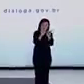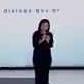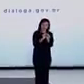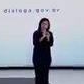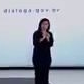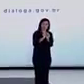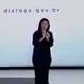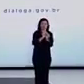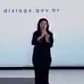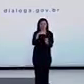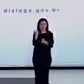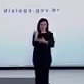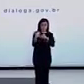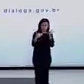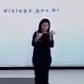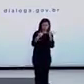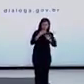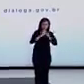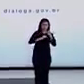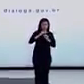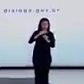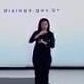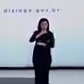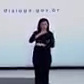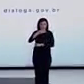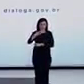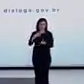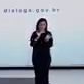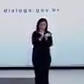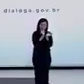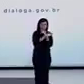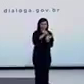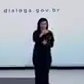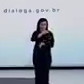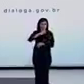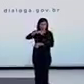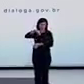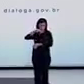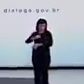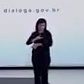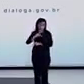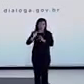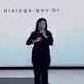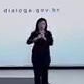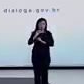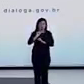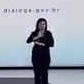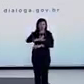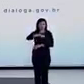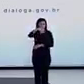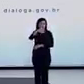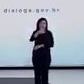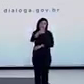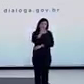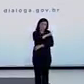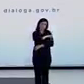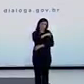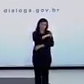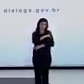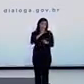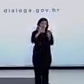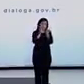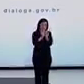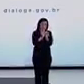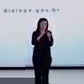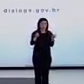mil, para 23 para 100 mil. Mas o resultado no Piauí é melhor, não é? Nós também tivemos uma queda